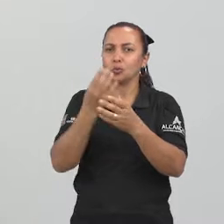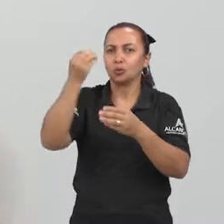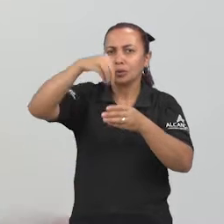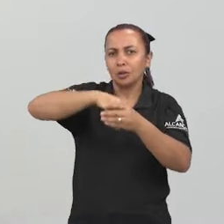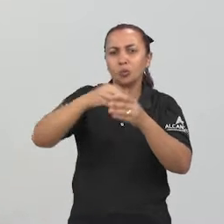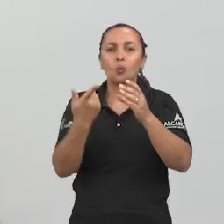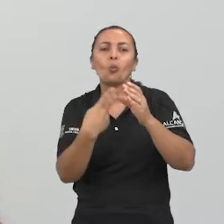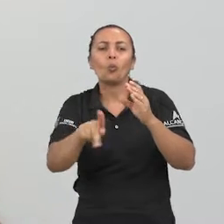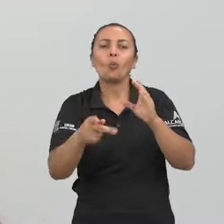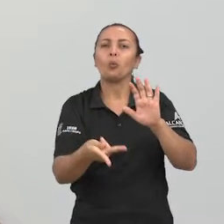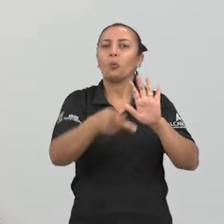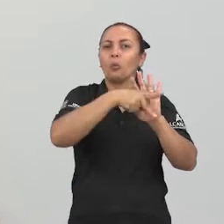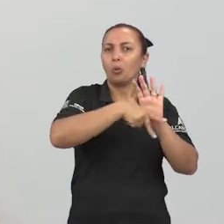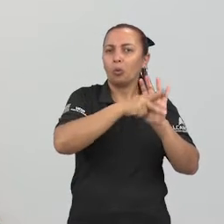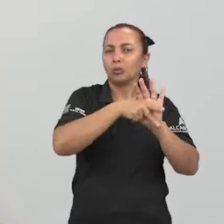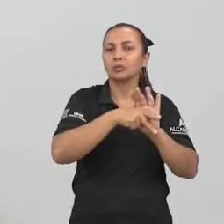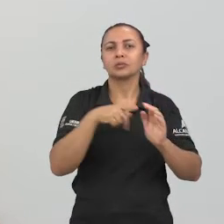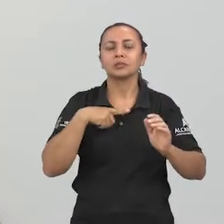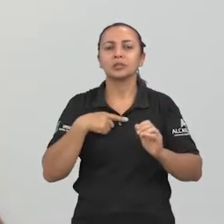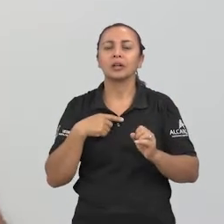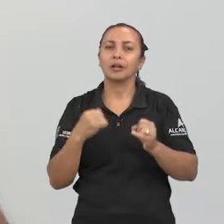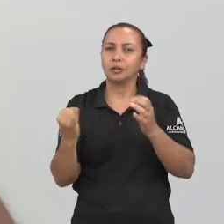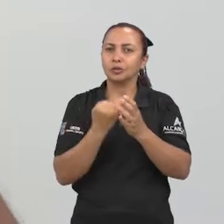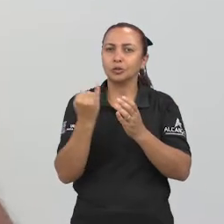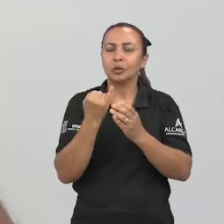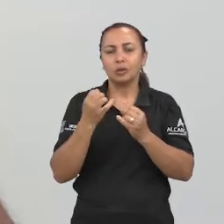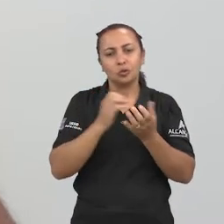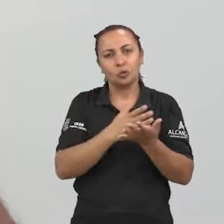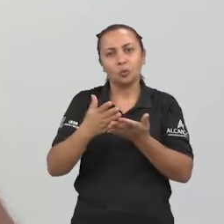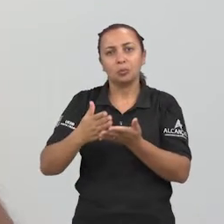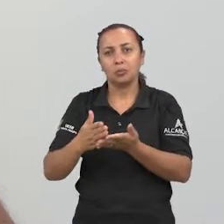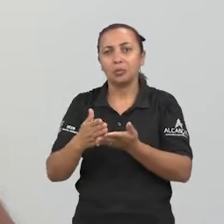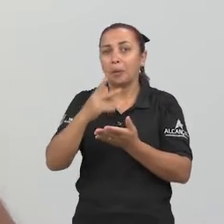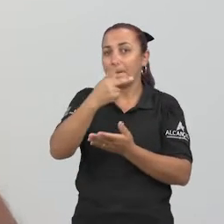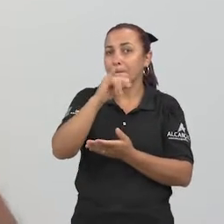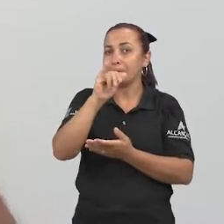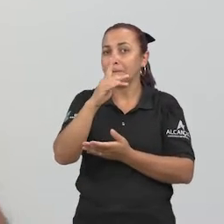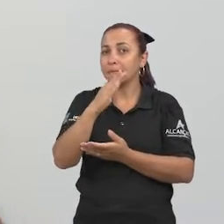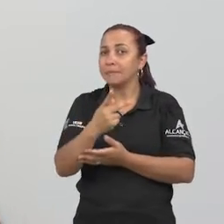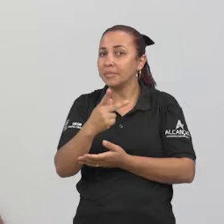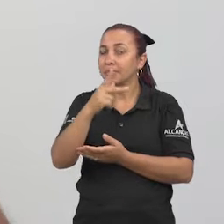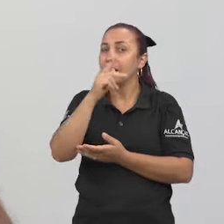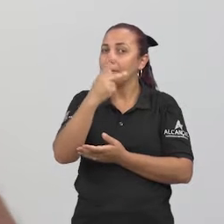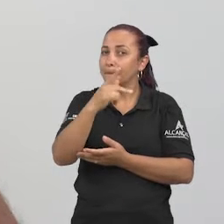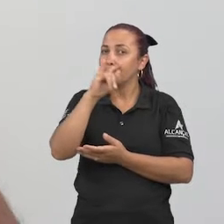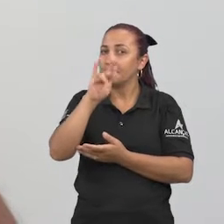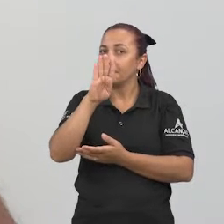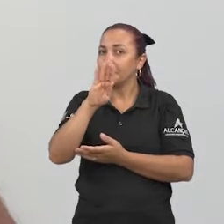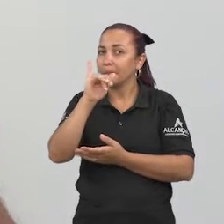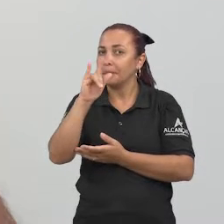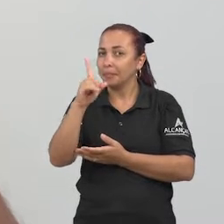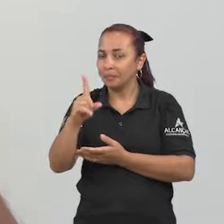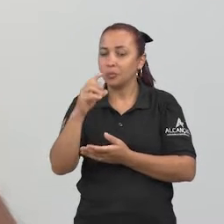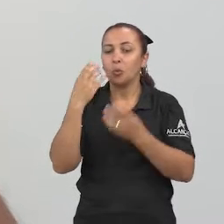outro projeto, que era o Programa Institucional de Bolsa de Iniciação à Docência, o PIBID, onde uma estudante do PIBID,